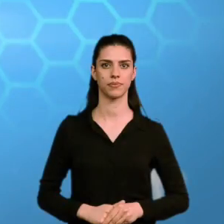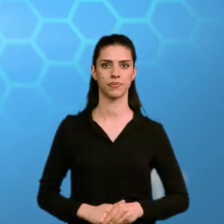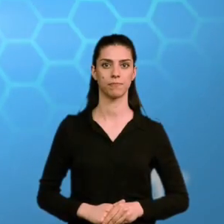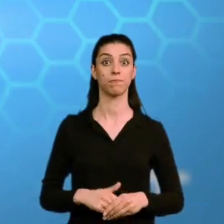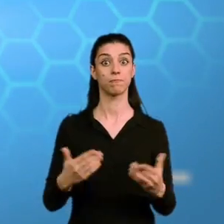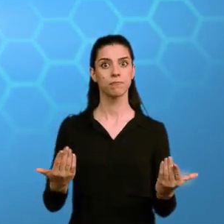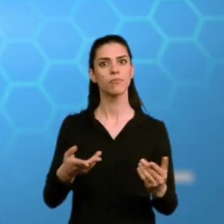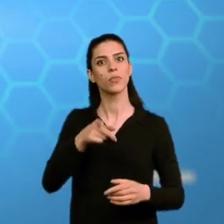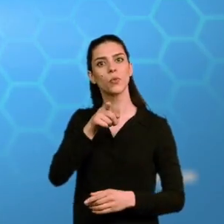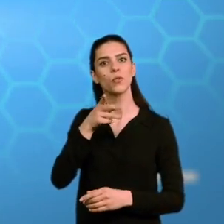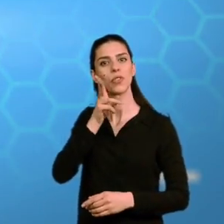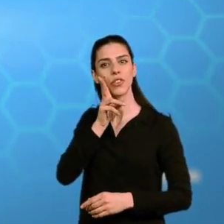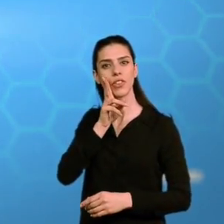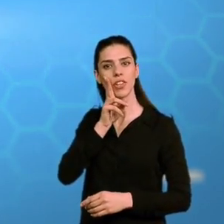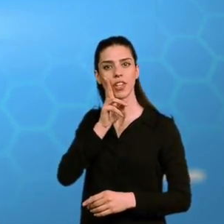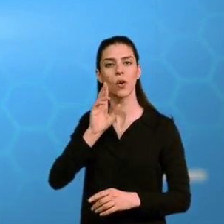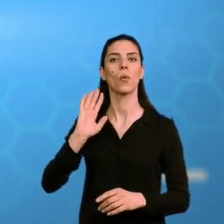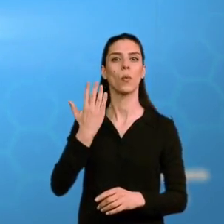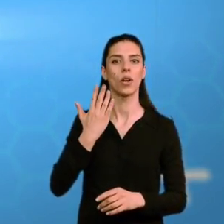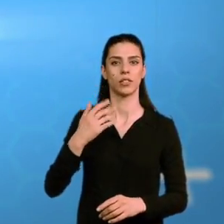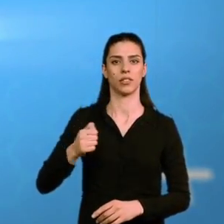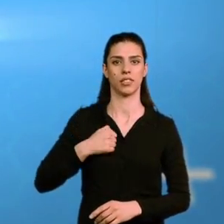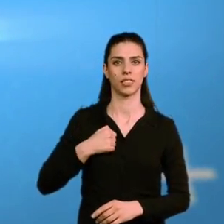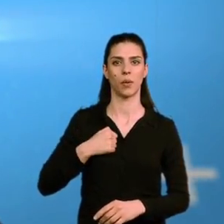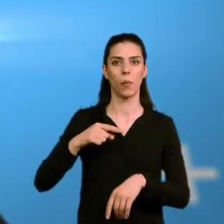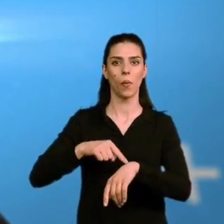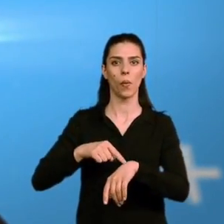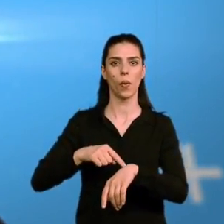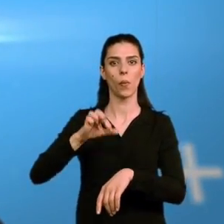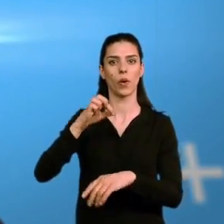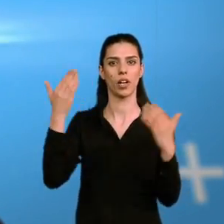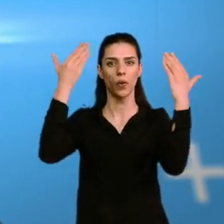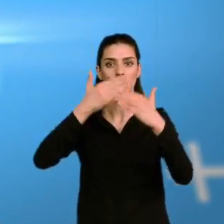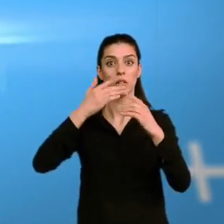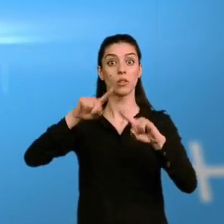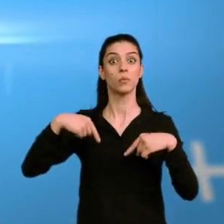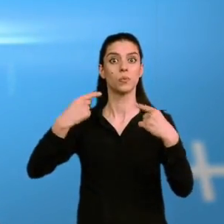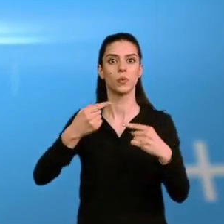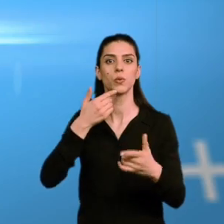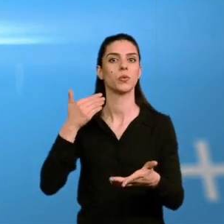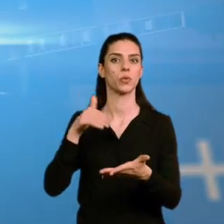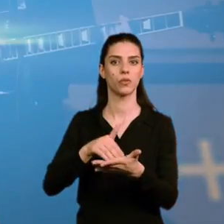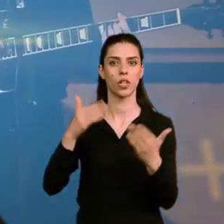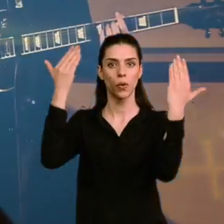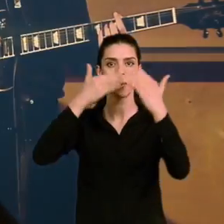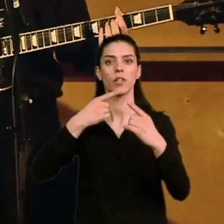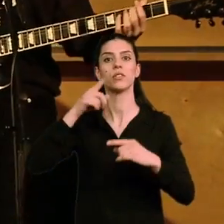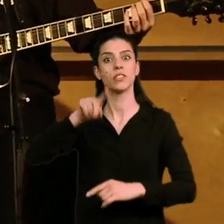Faça-nos companhia sábado às 20h, na RTP2, com repetição na noite de segunda-feira.